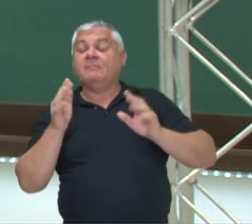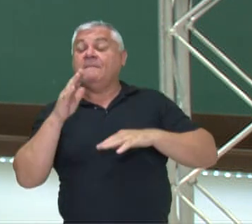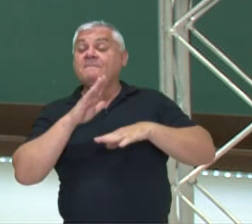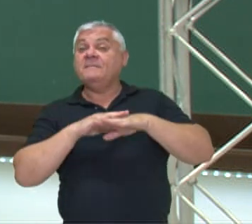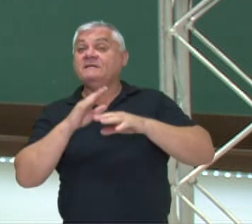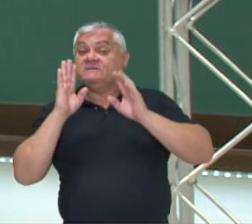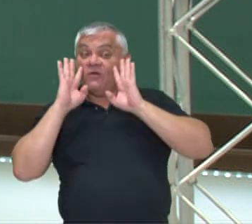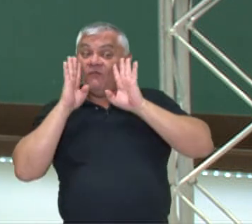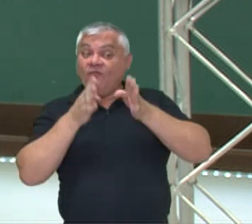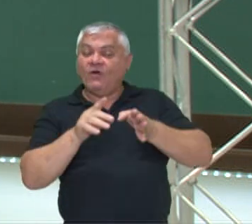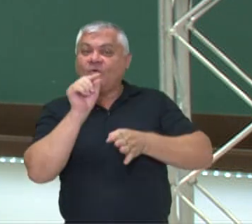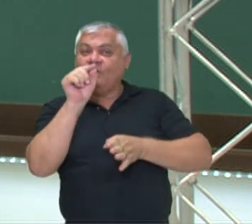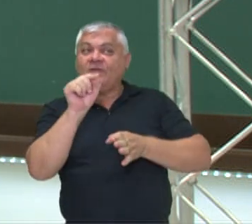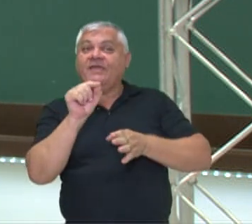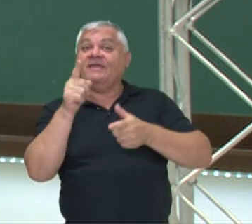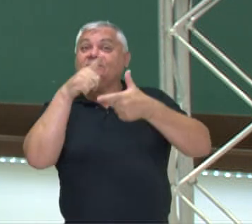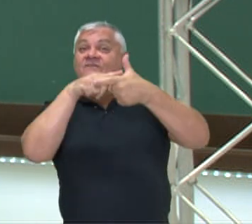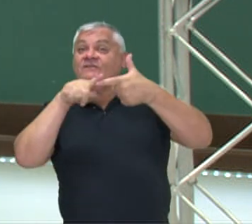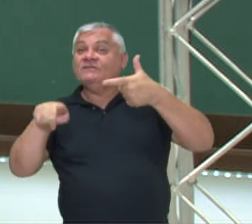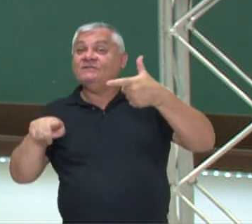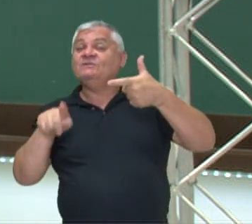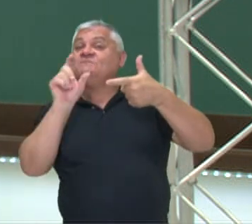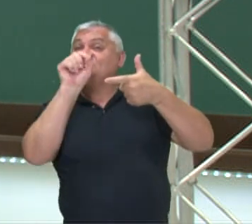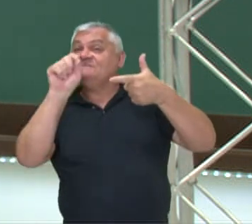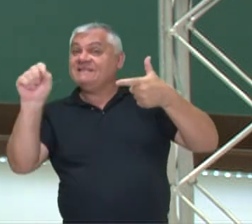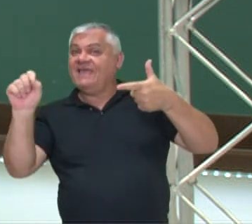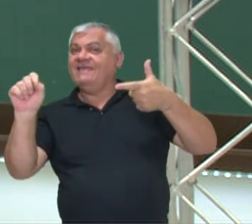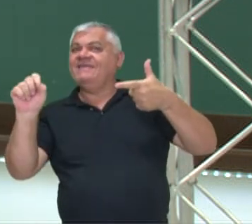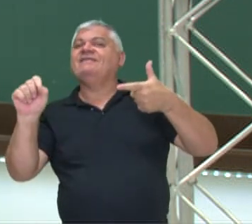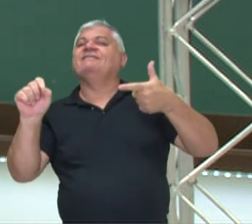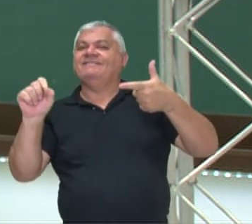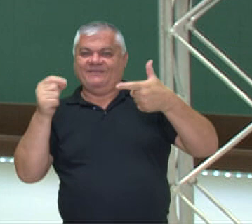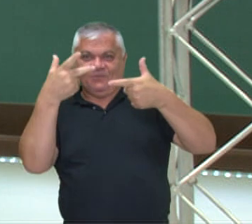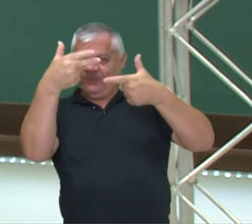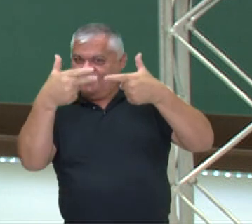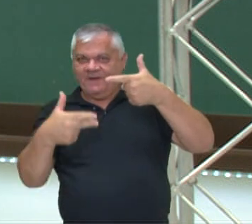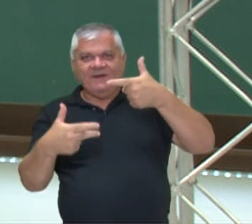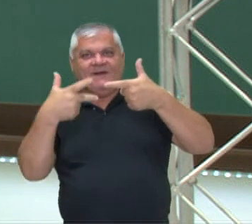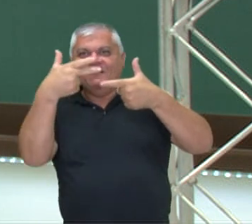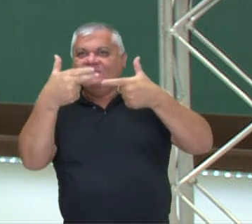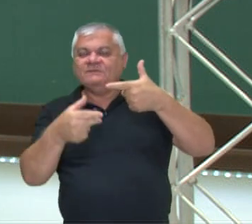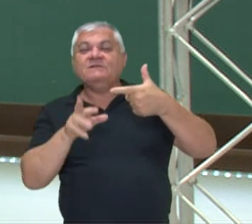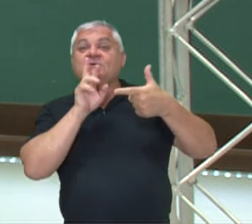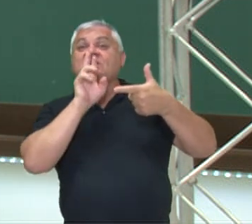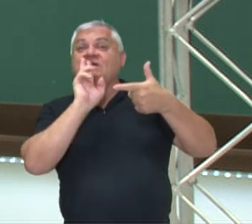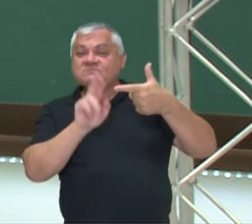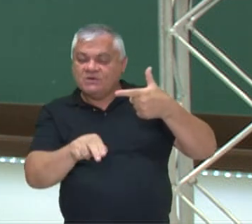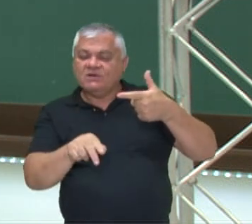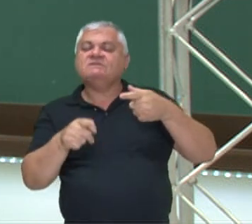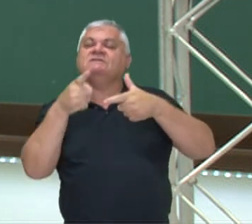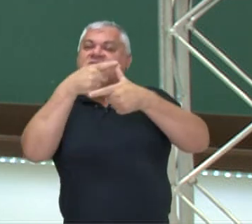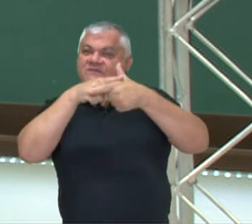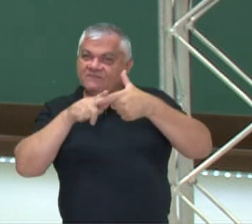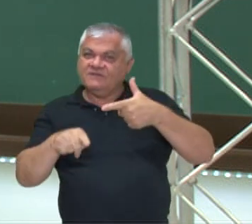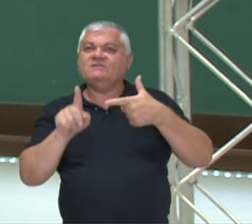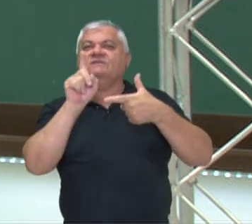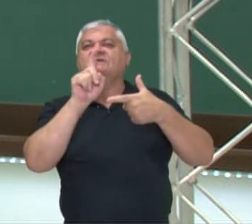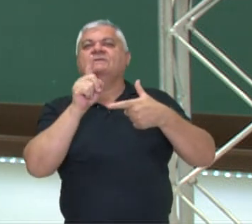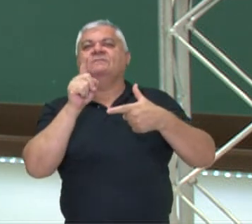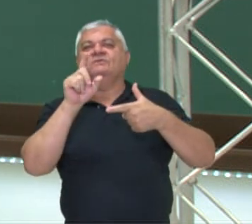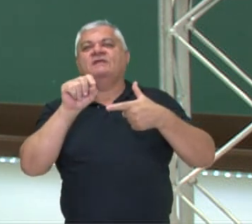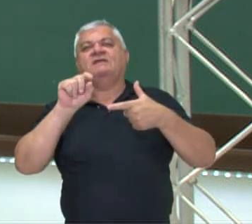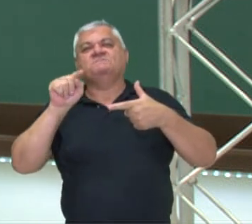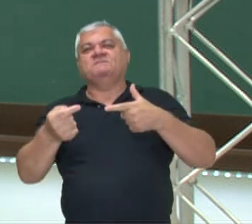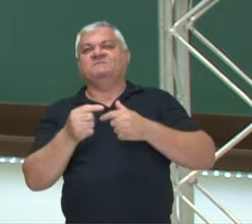lembrar o seguinte, esse número aqui está sendo dividido por 100. Esse número também está sendo dividido por 100. Então, o resultado final vai ser dividido por quanto? Por 10